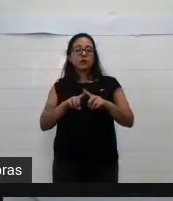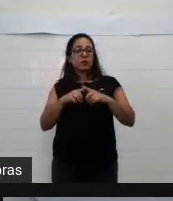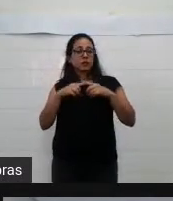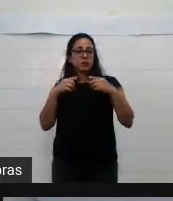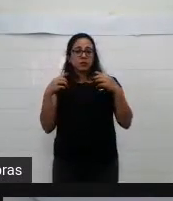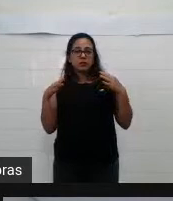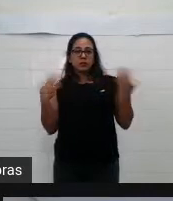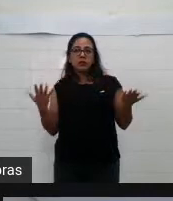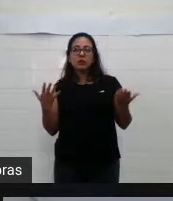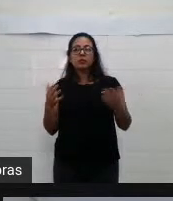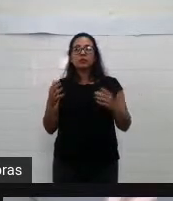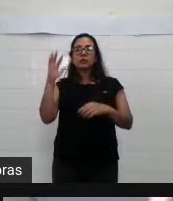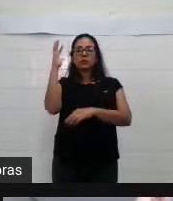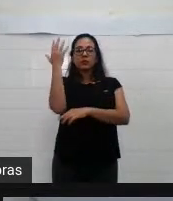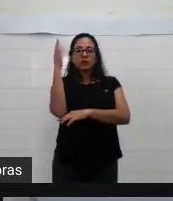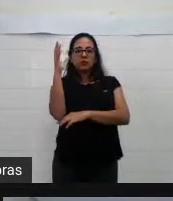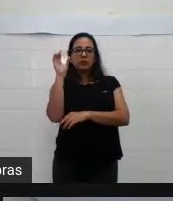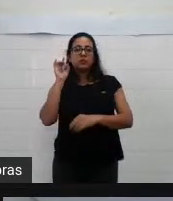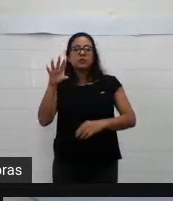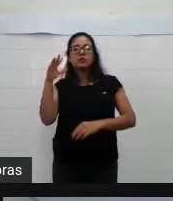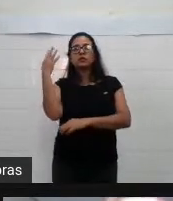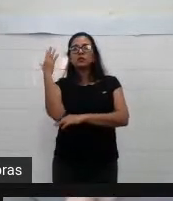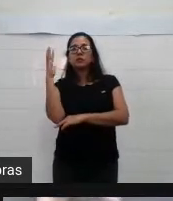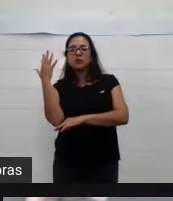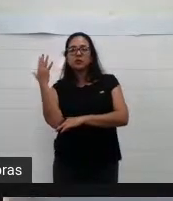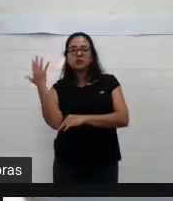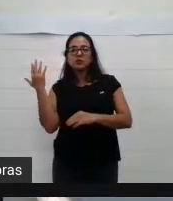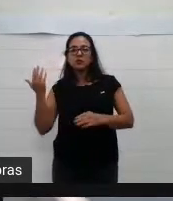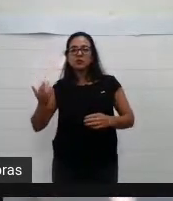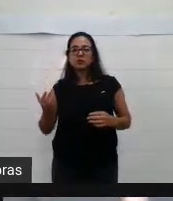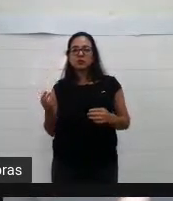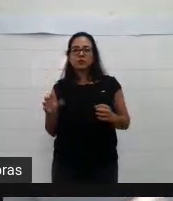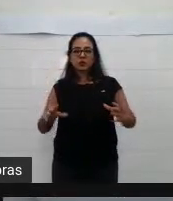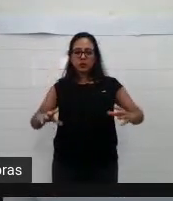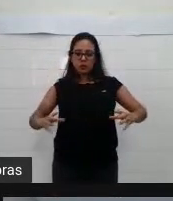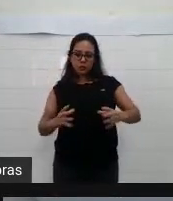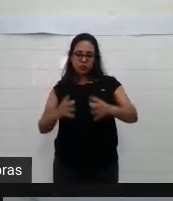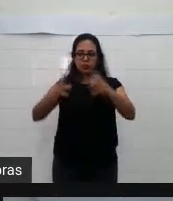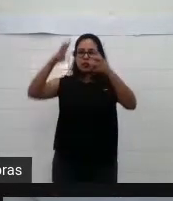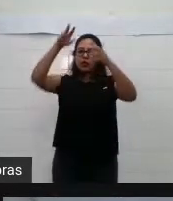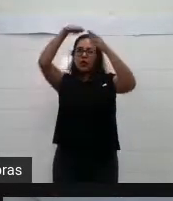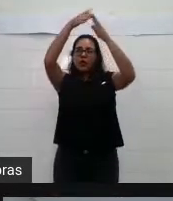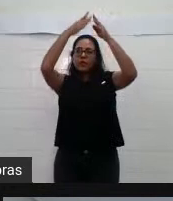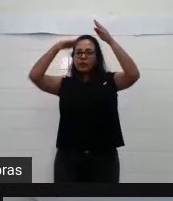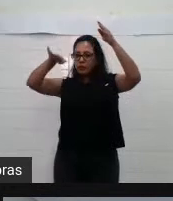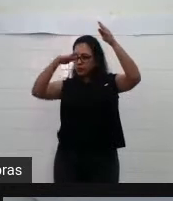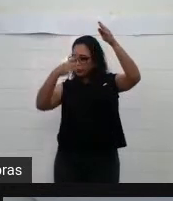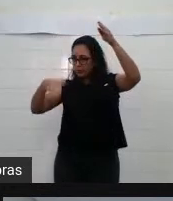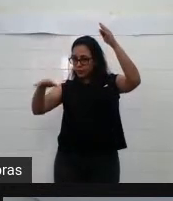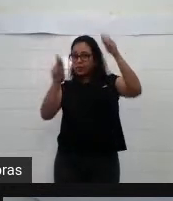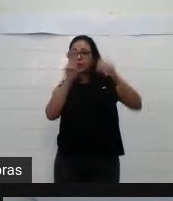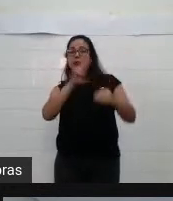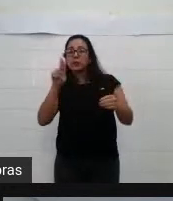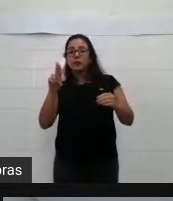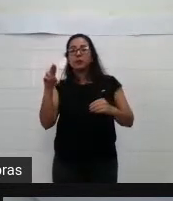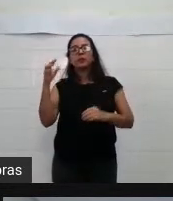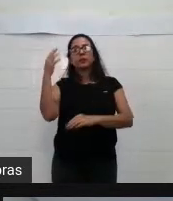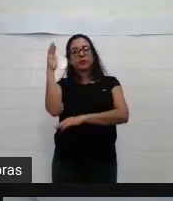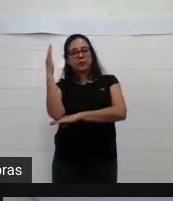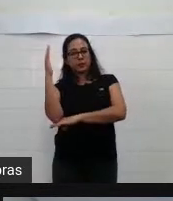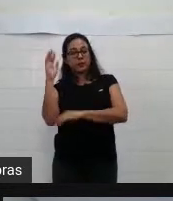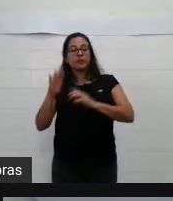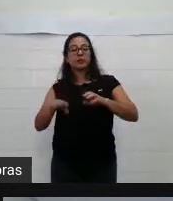porque a cultura me ensinou que, né, aquele tronquinho com aquelas folhinhas lá em cima eu chamo de árvore. Então, de certa